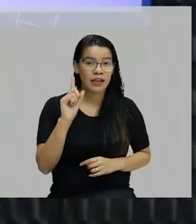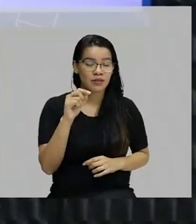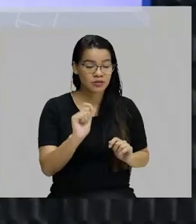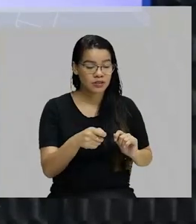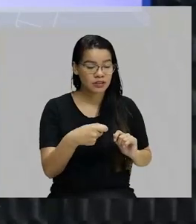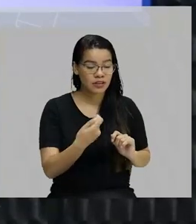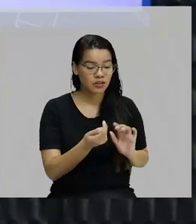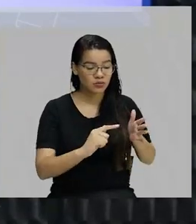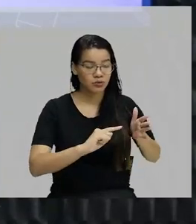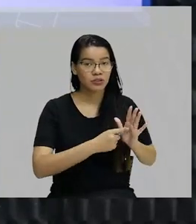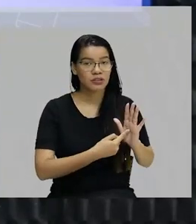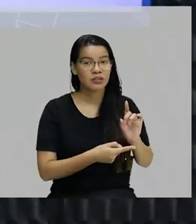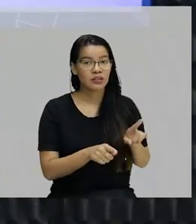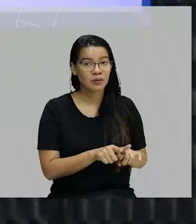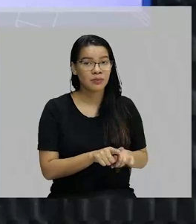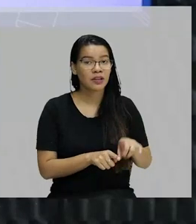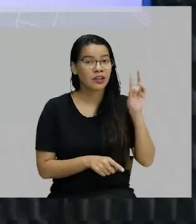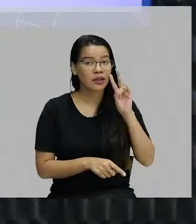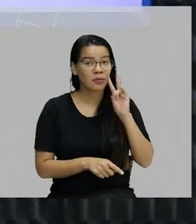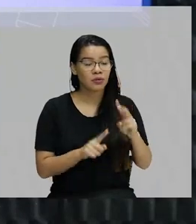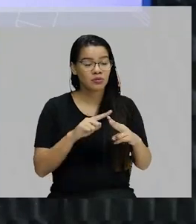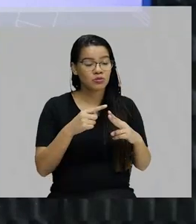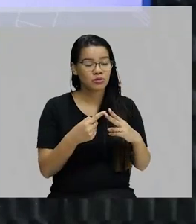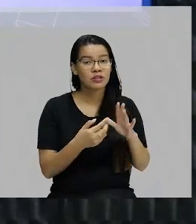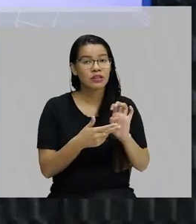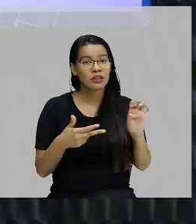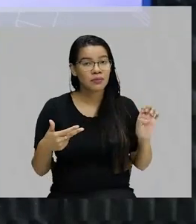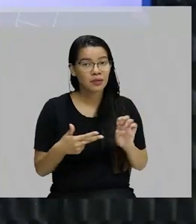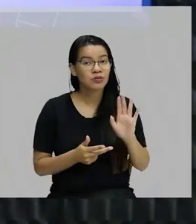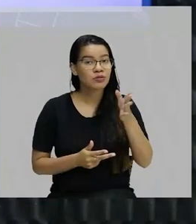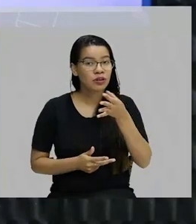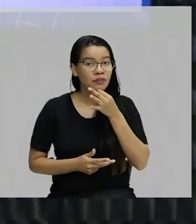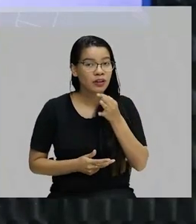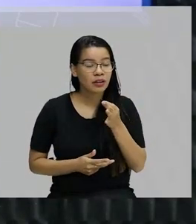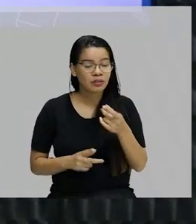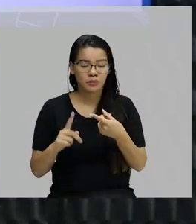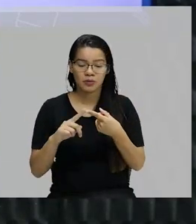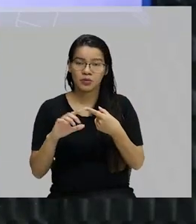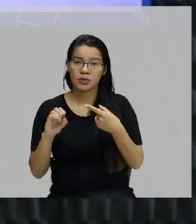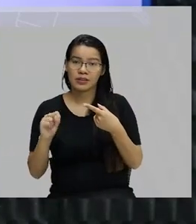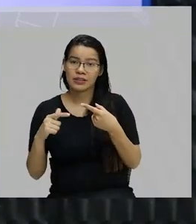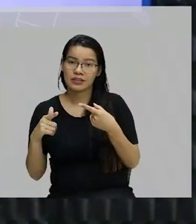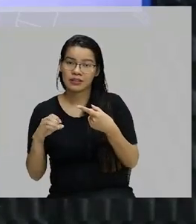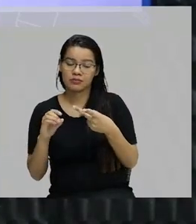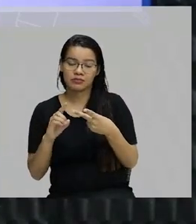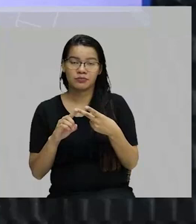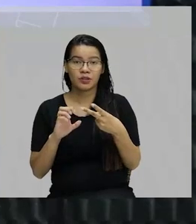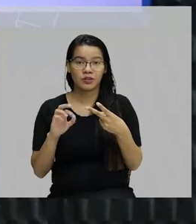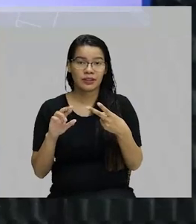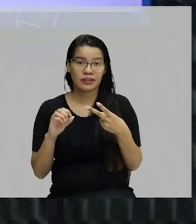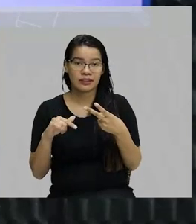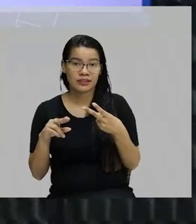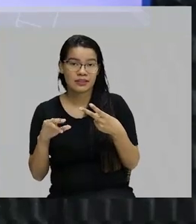lembrando também sobre esses dois elementos que foram citados aqui a coesão e a coerência é imprescindível que o texto de vocês